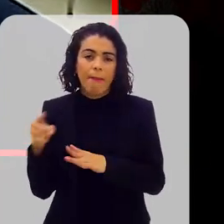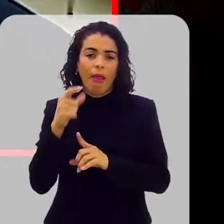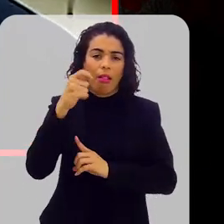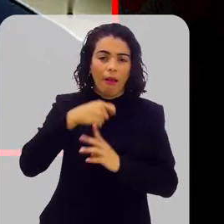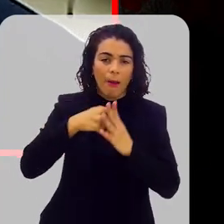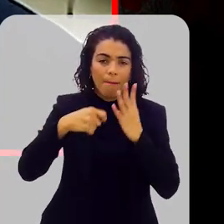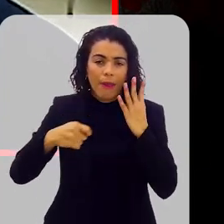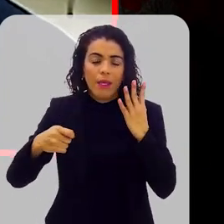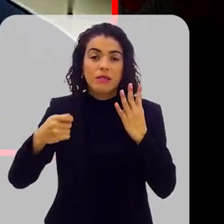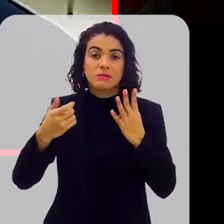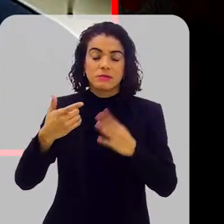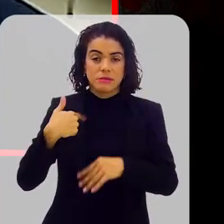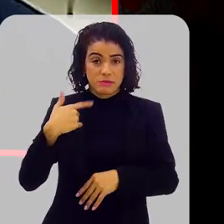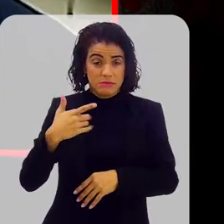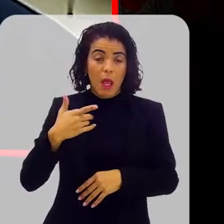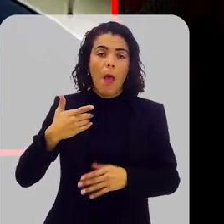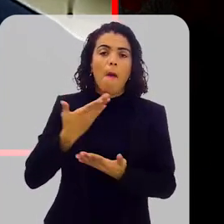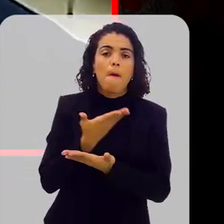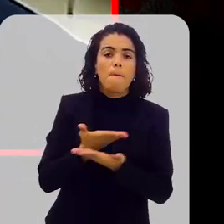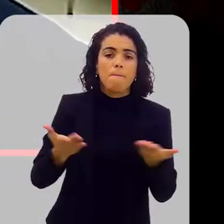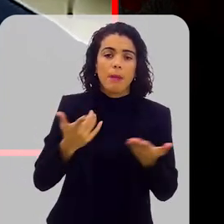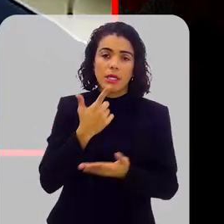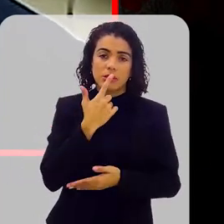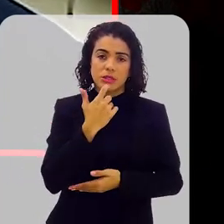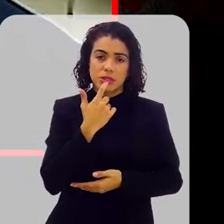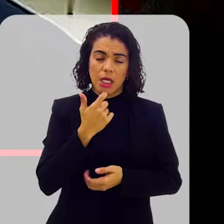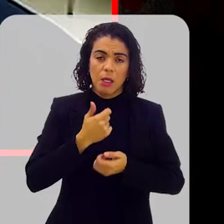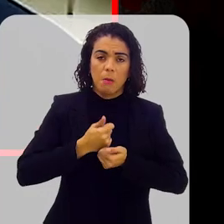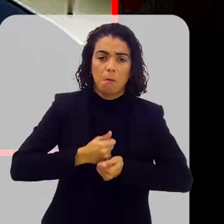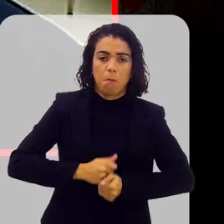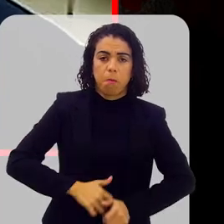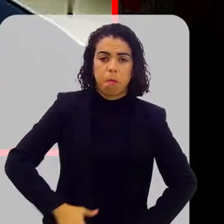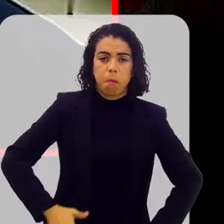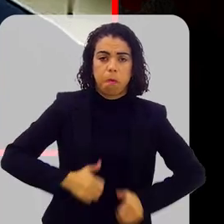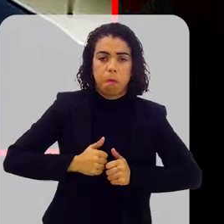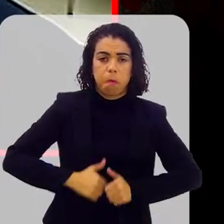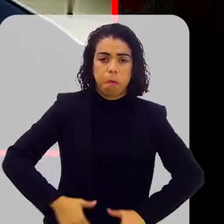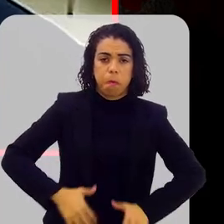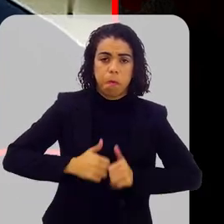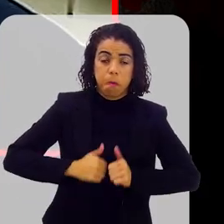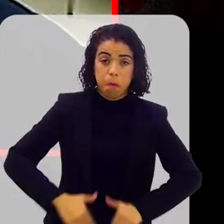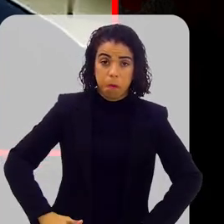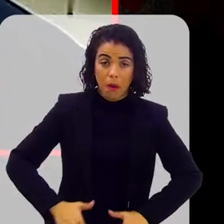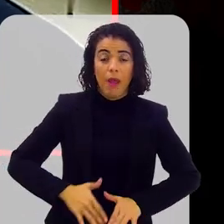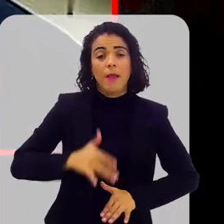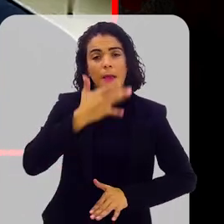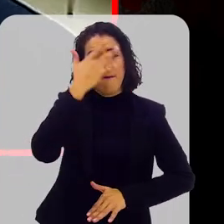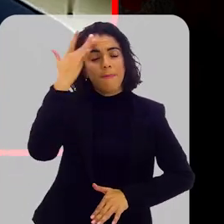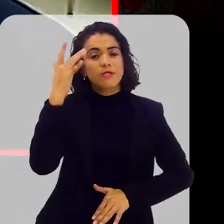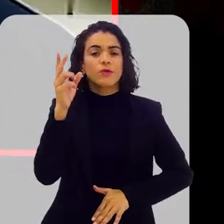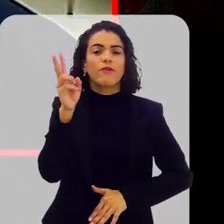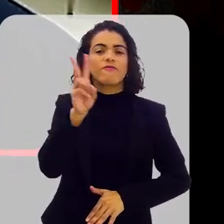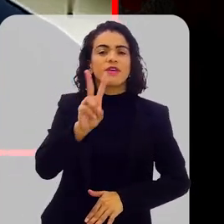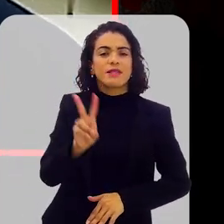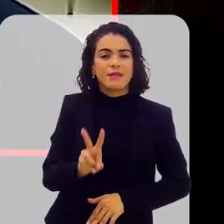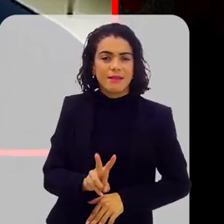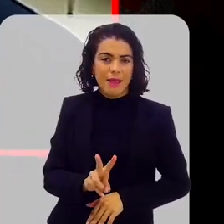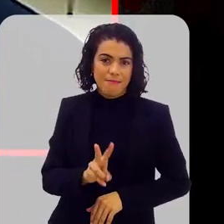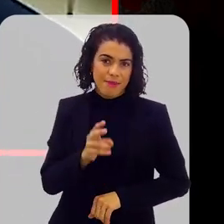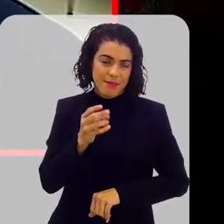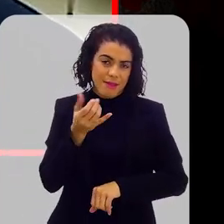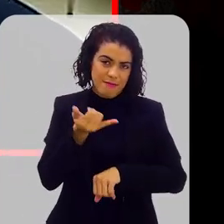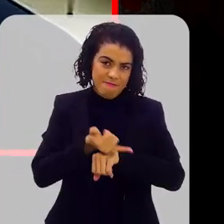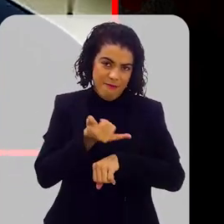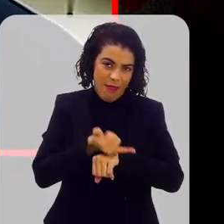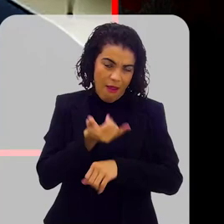por semanas, por meses, ele acaba levando a uma perda de ferro, porque o sangue é rico em ferro, e o paciente faz uma